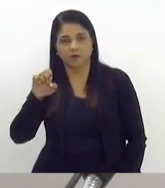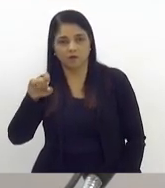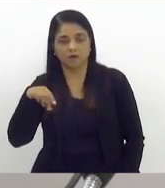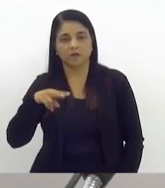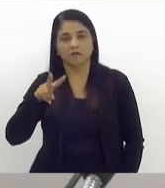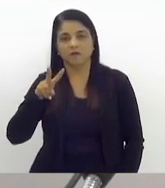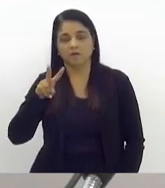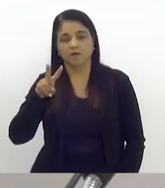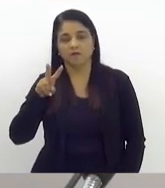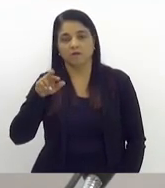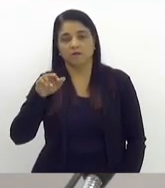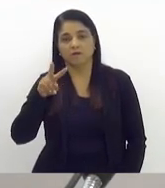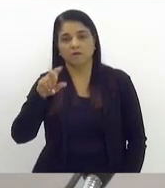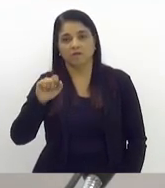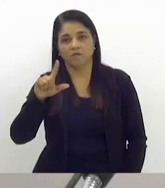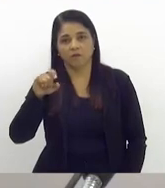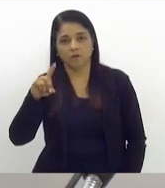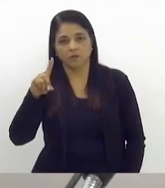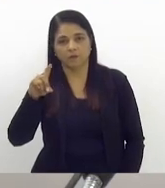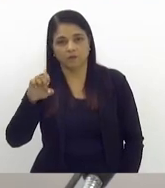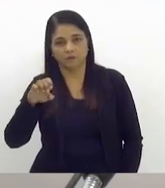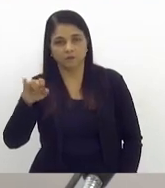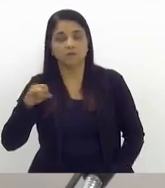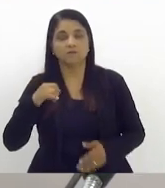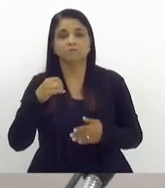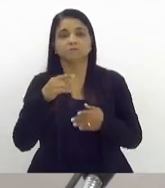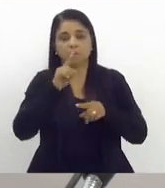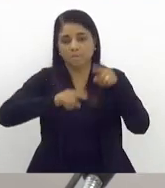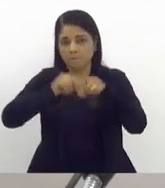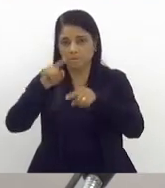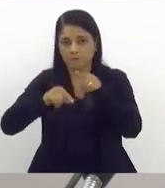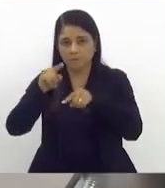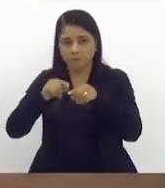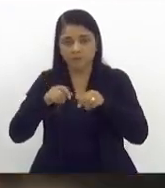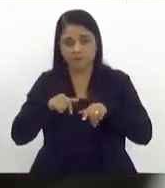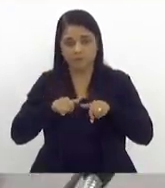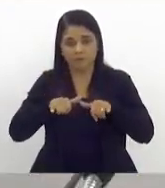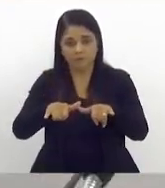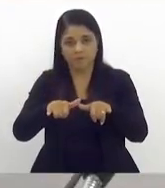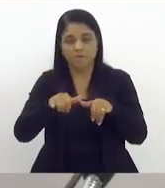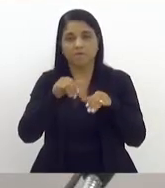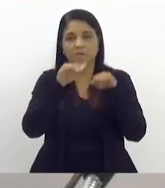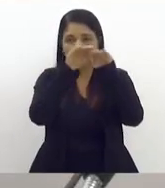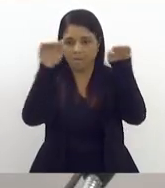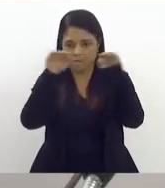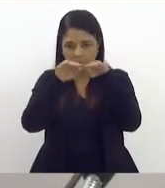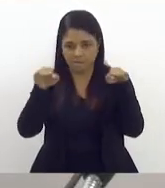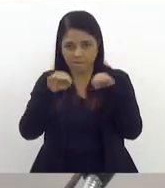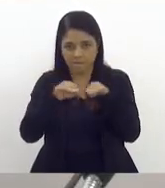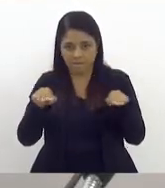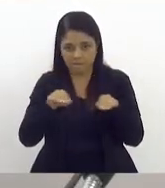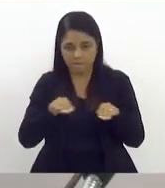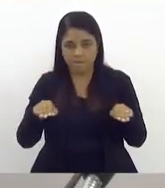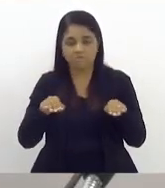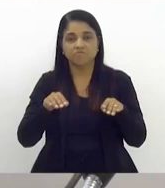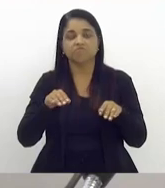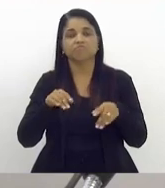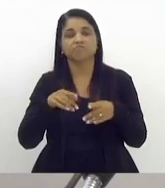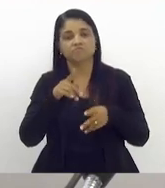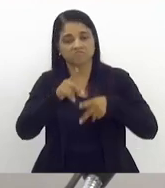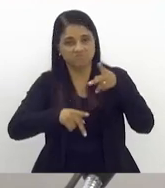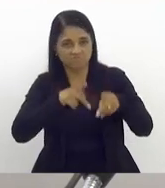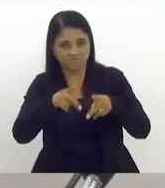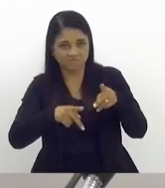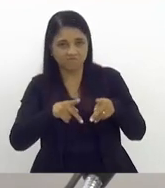sobre a verticalização dos produtos expostos nas prateleiras de estabelecimentos comerciais para garantir a acessibilidade dos consumidores no âmbito do Estado do Rio de Janeiro.